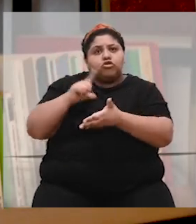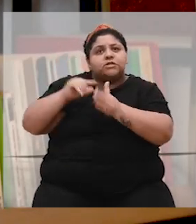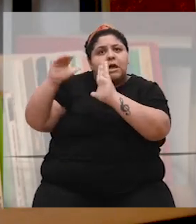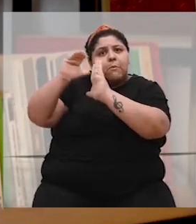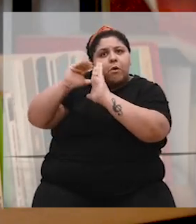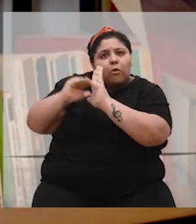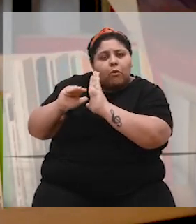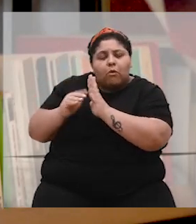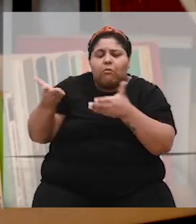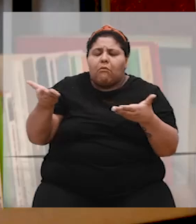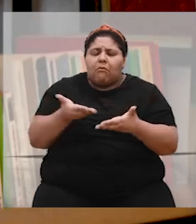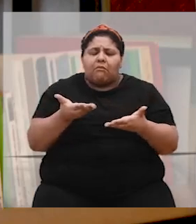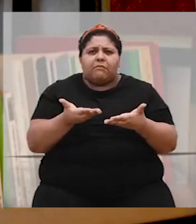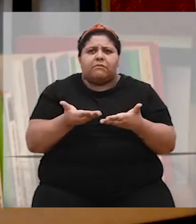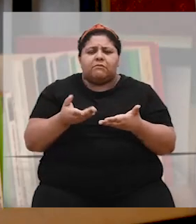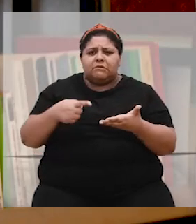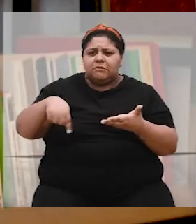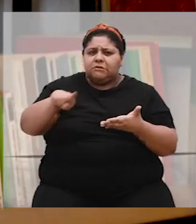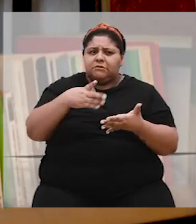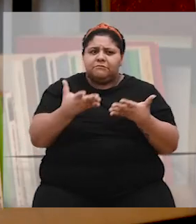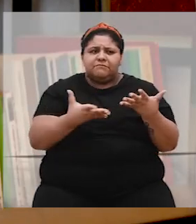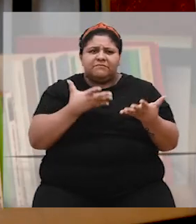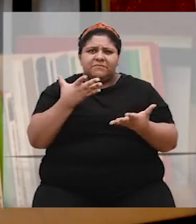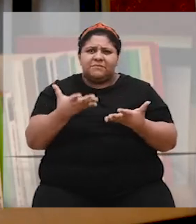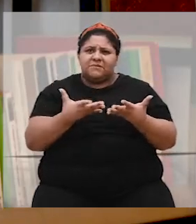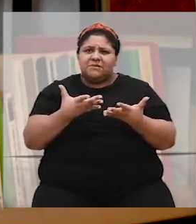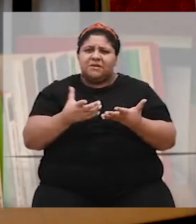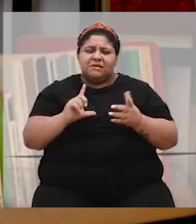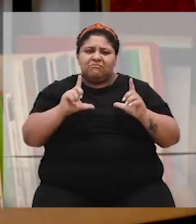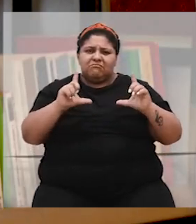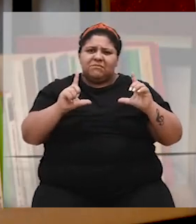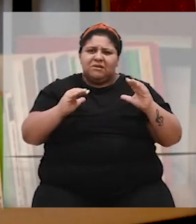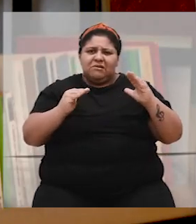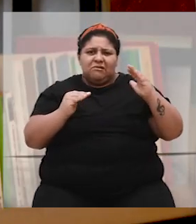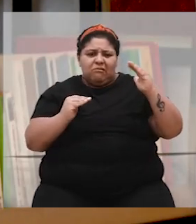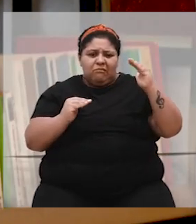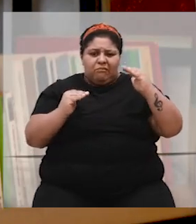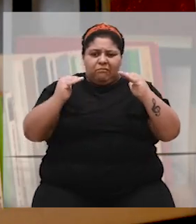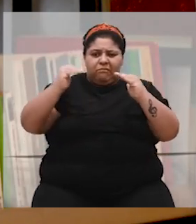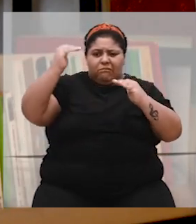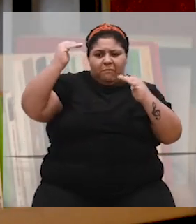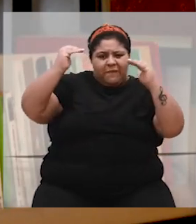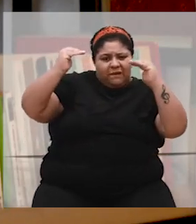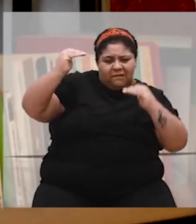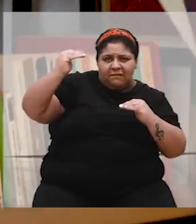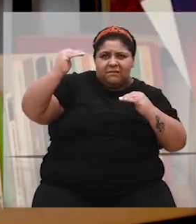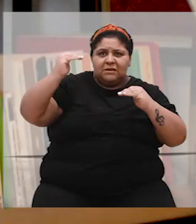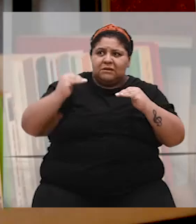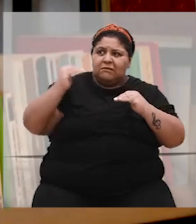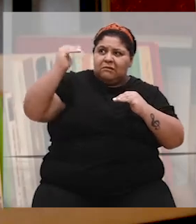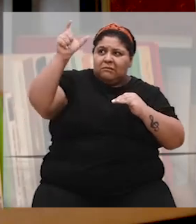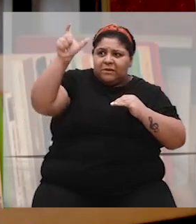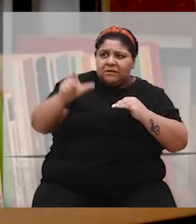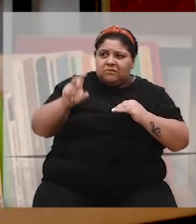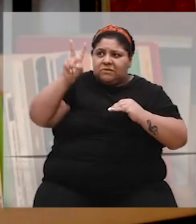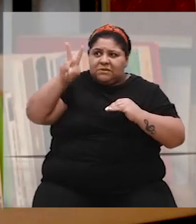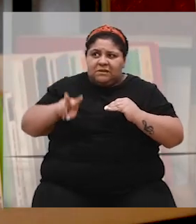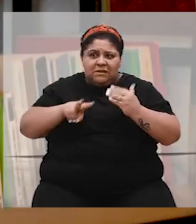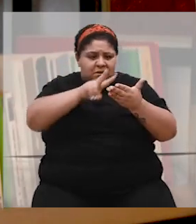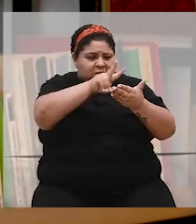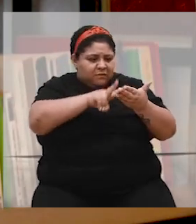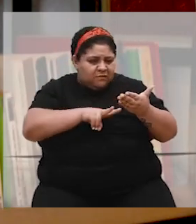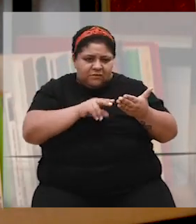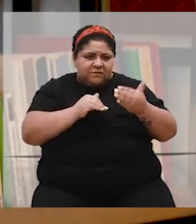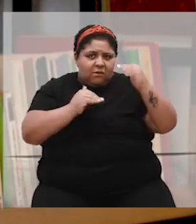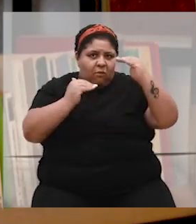programas. Hoje a gente tem. E hoje a gente está tendo uma declaração de mais não leitores do que